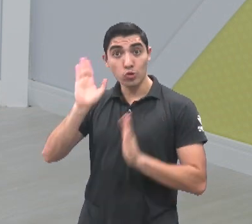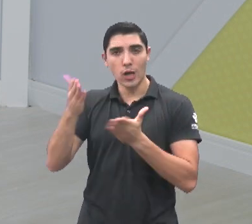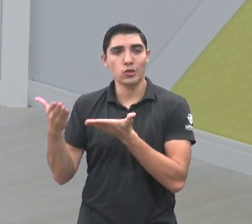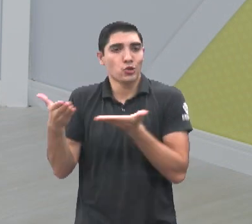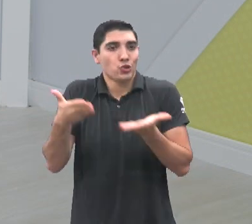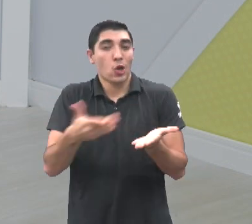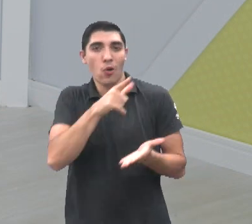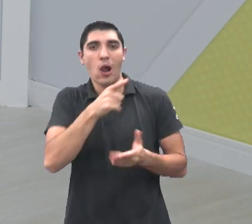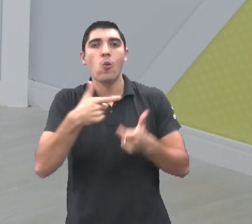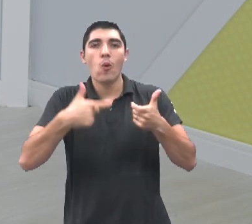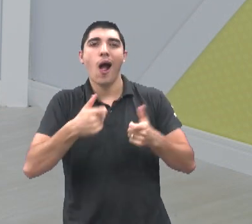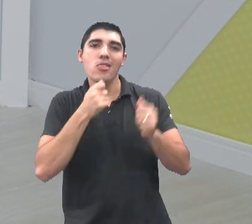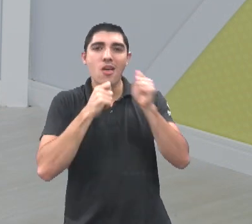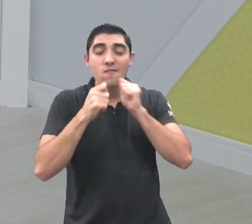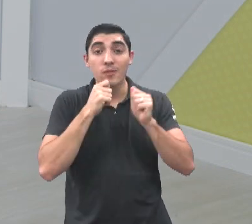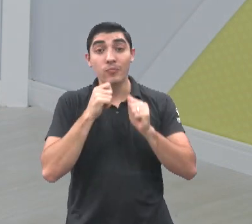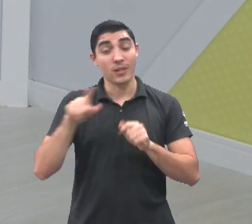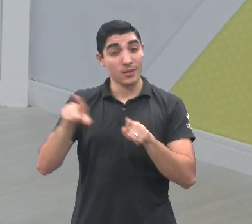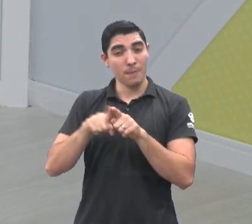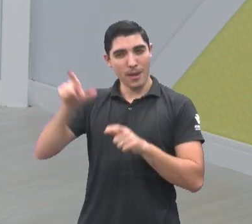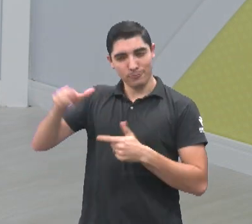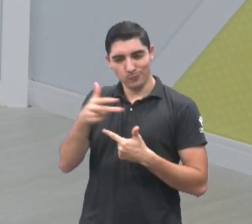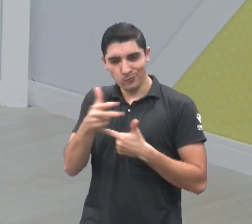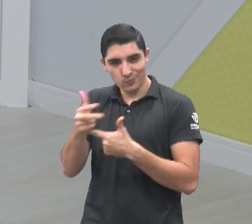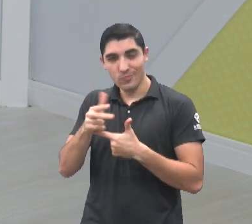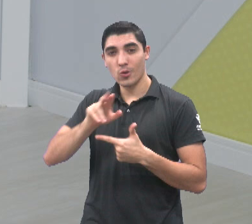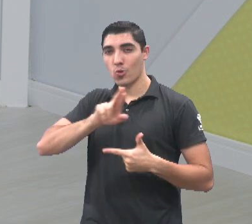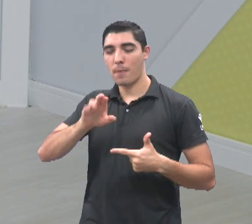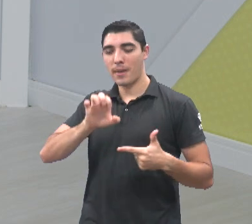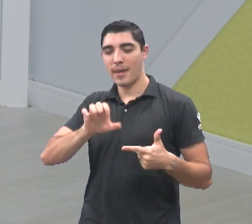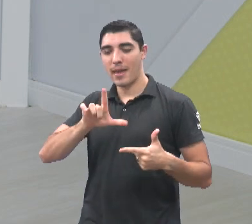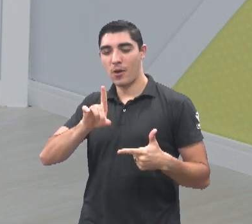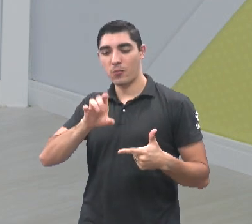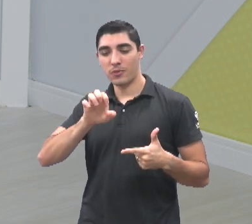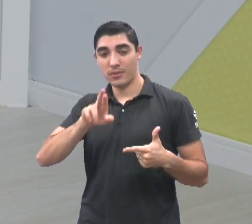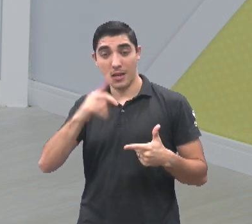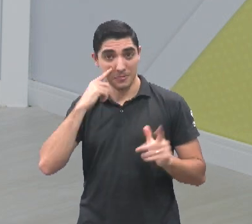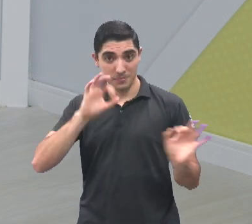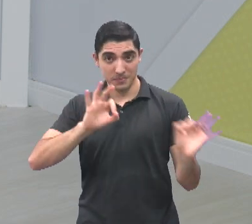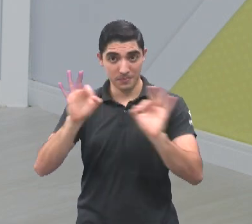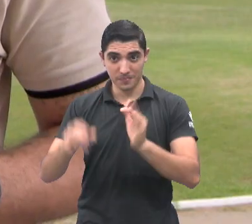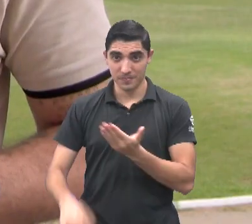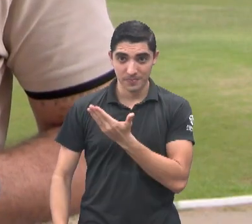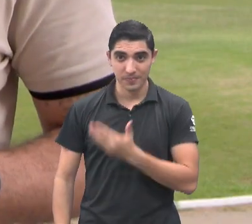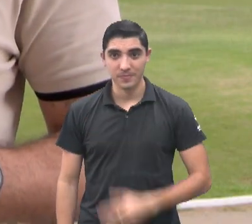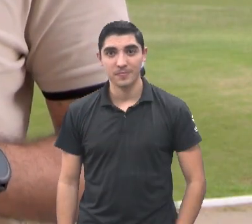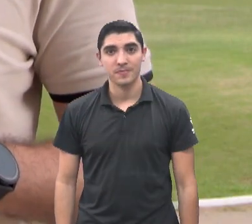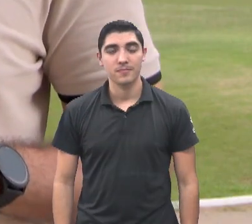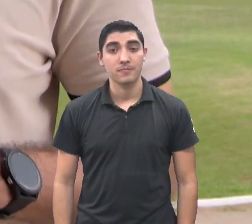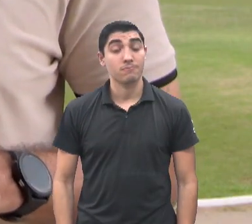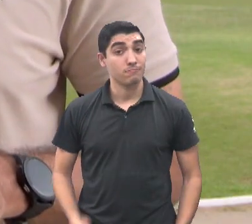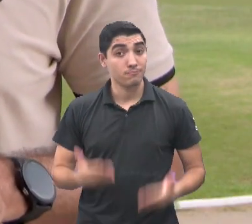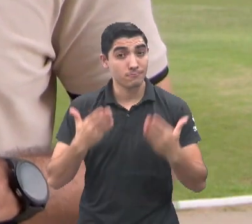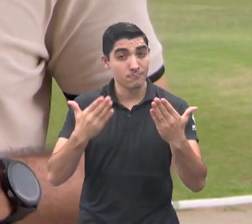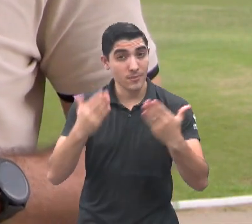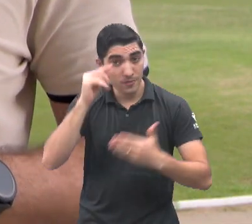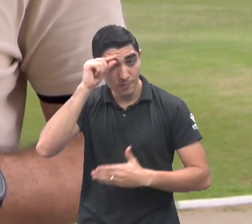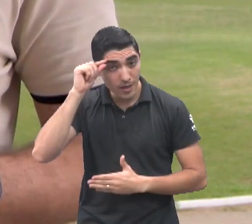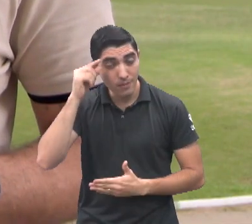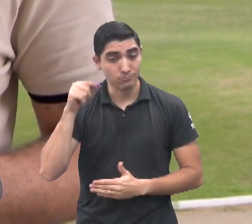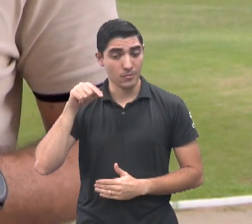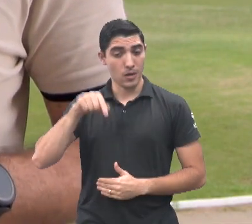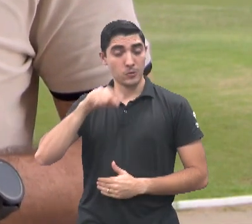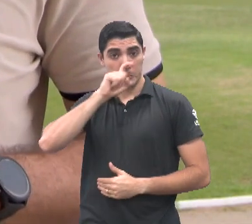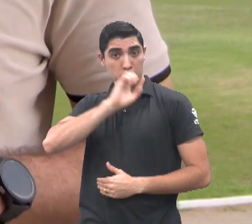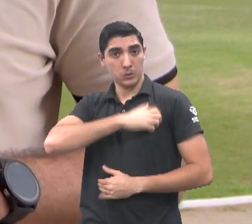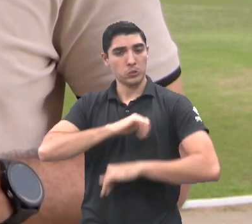As imagens são do DJ Helder Soares. Solta, Matheus! Muito bem, Vieira Júnior, o São José apresentou o novo comandante